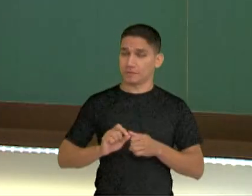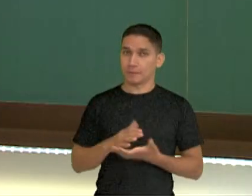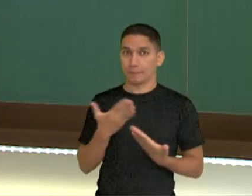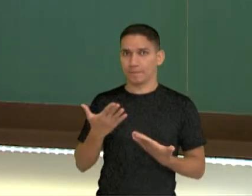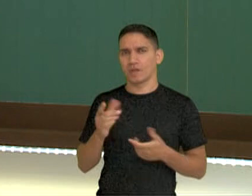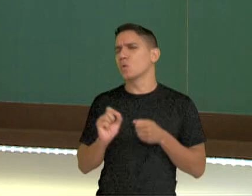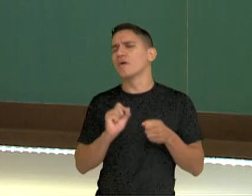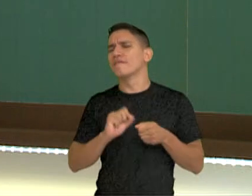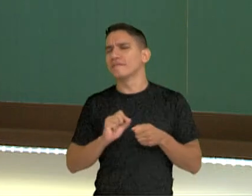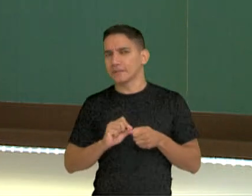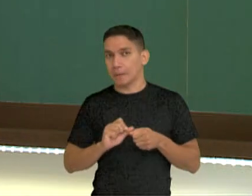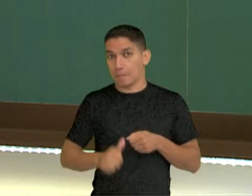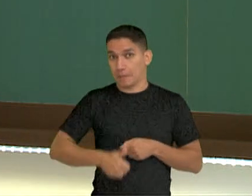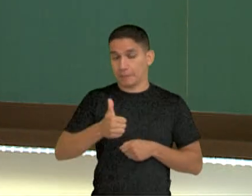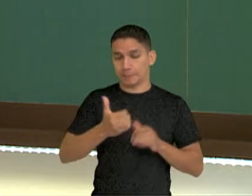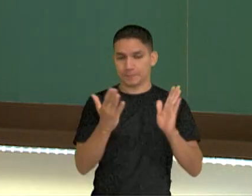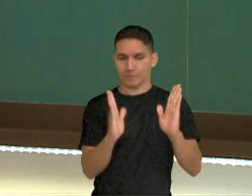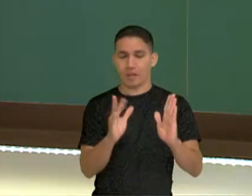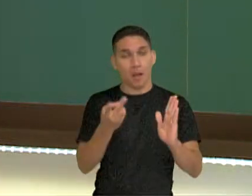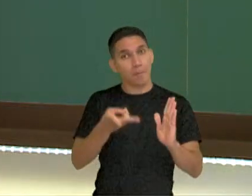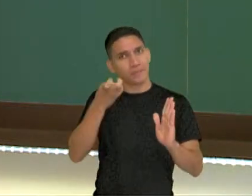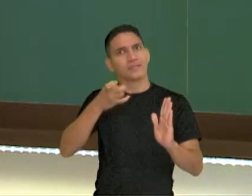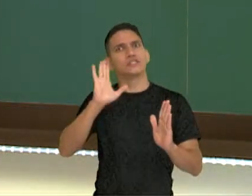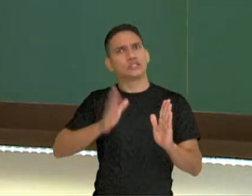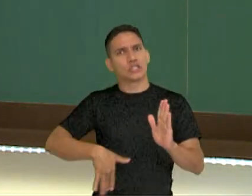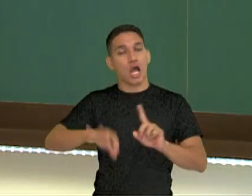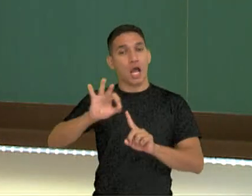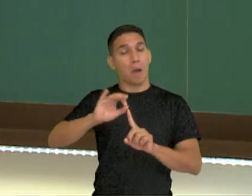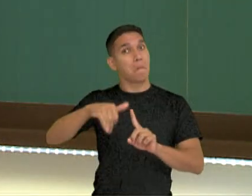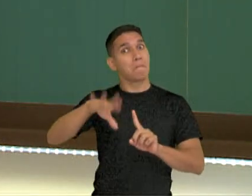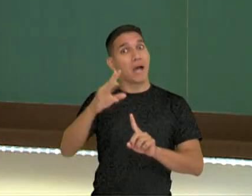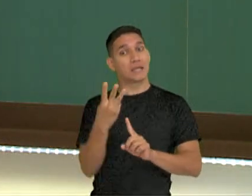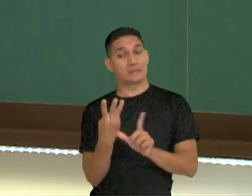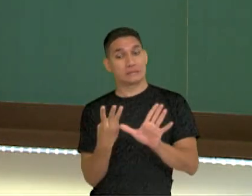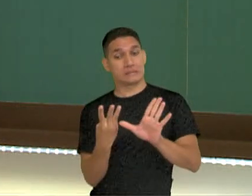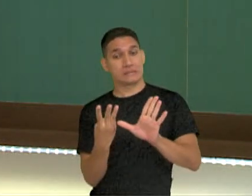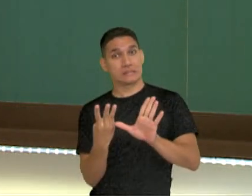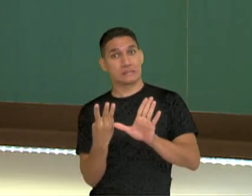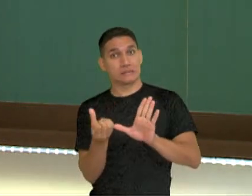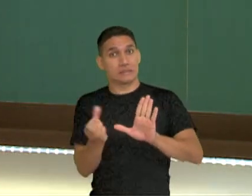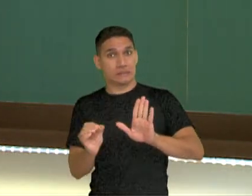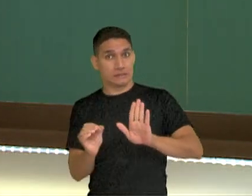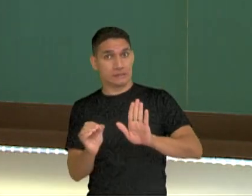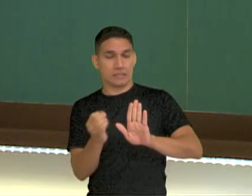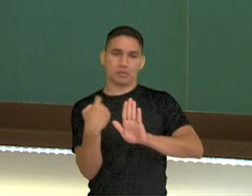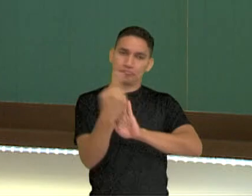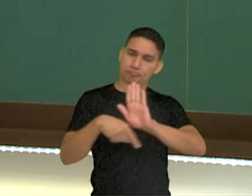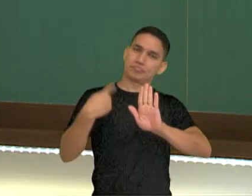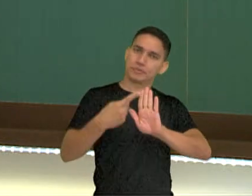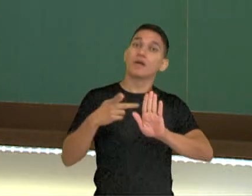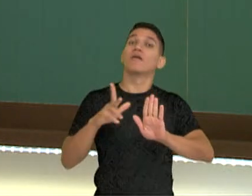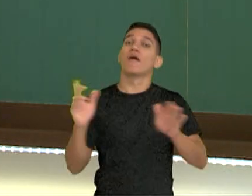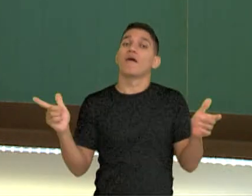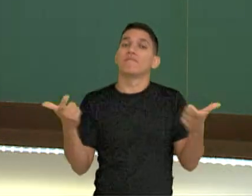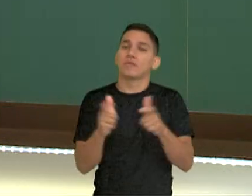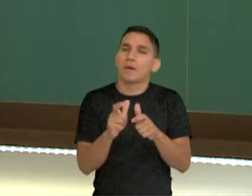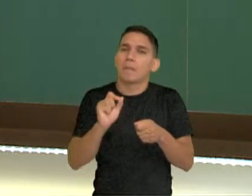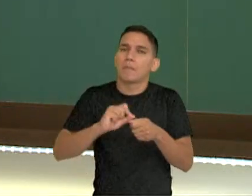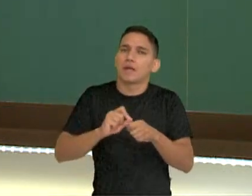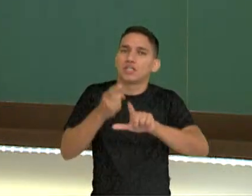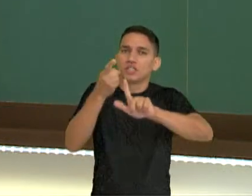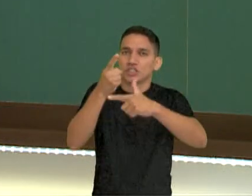já vimos que é um ângulo maior do que 360 graus, fazemos a menor determinação desse ângulo, dividindo 900